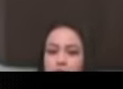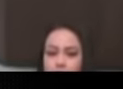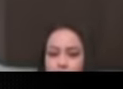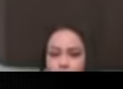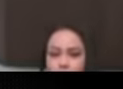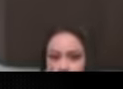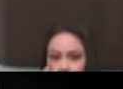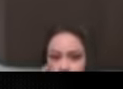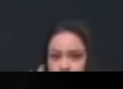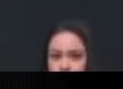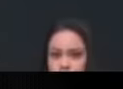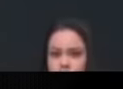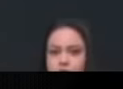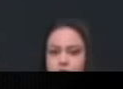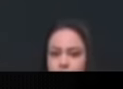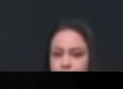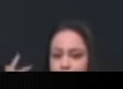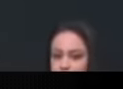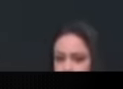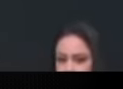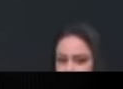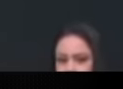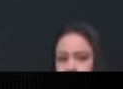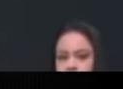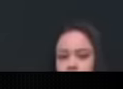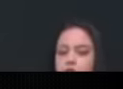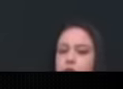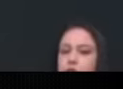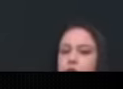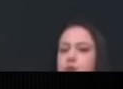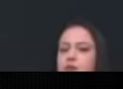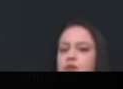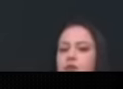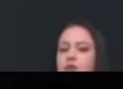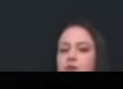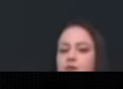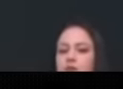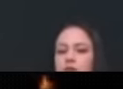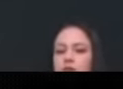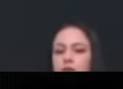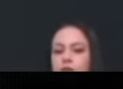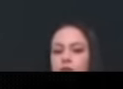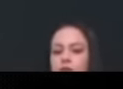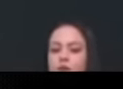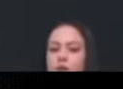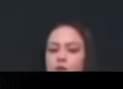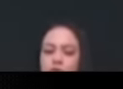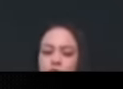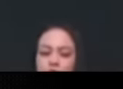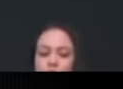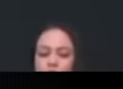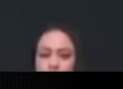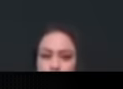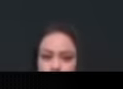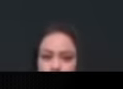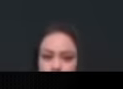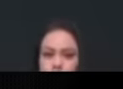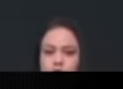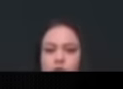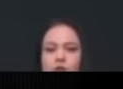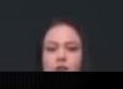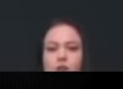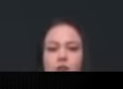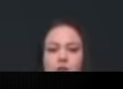presidente, veja. Vossa Excelência diz: 67% das reclamações são oriundas da Justiça do Trabalho. Se nós dermos